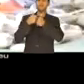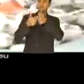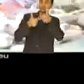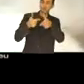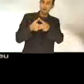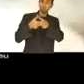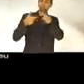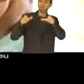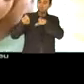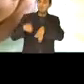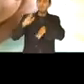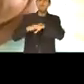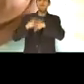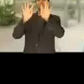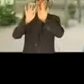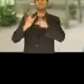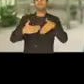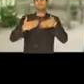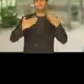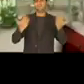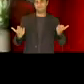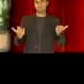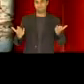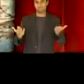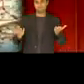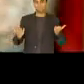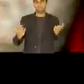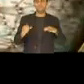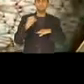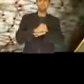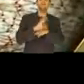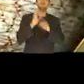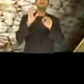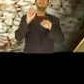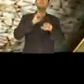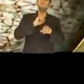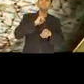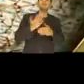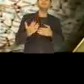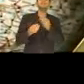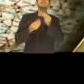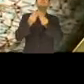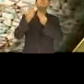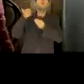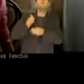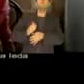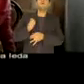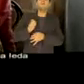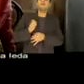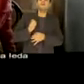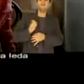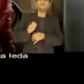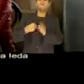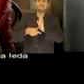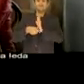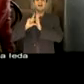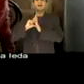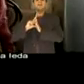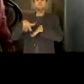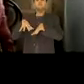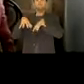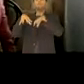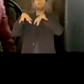a produção cresceu e o campo ficou mais feliz. Assentamento Pastorinha, Minas Gerais. Como é que era a vida da senhora,